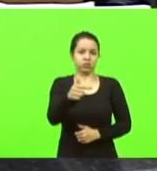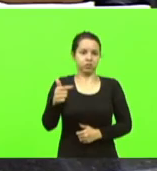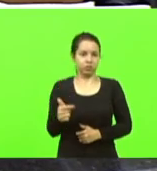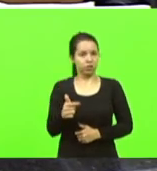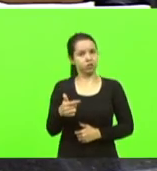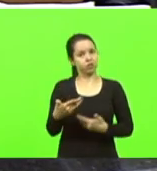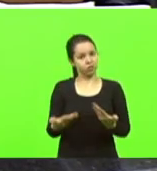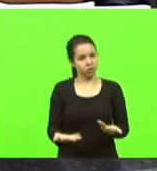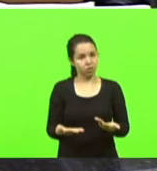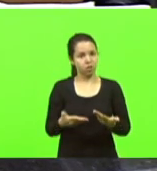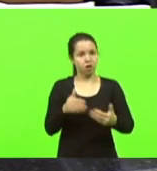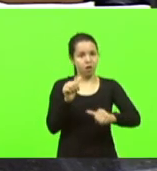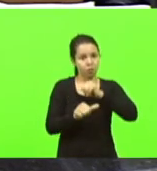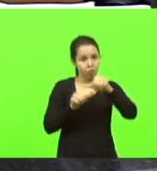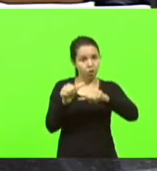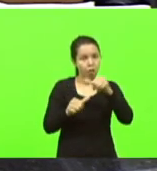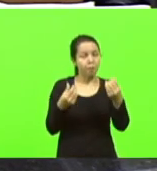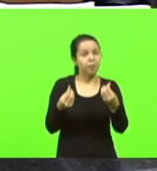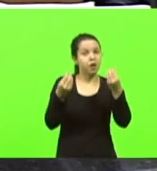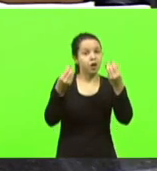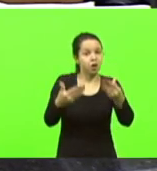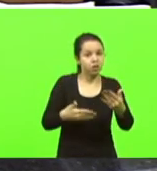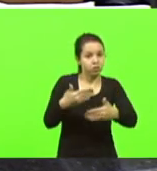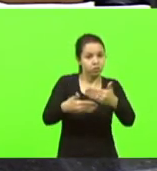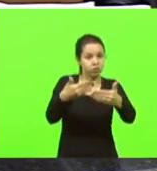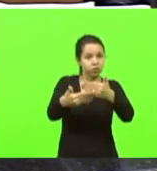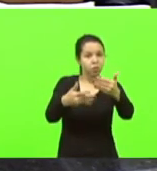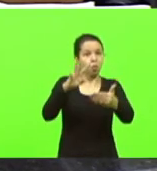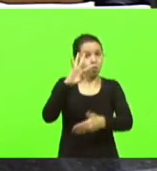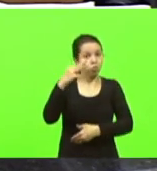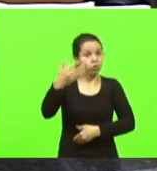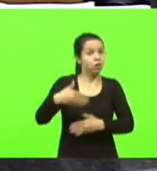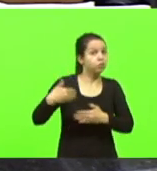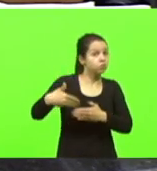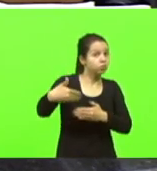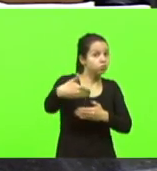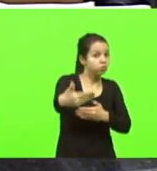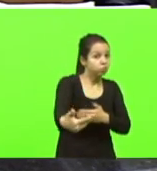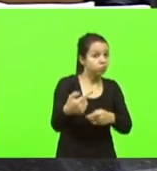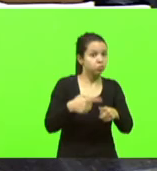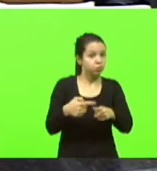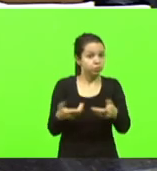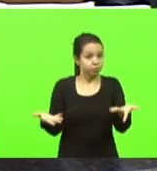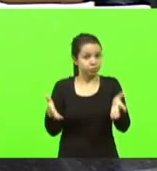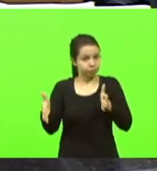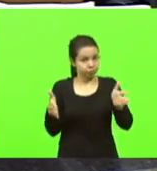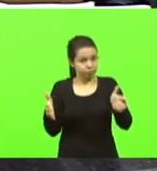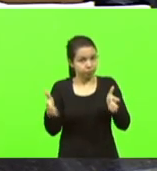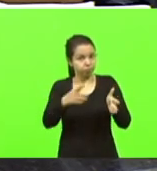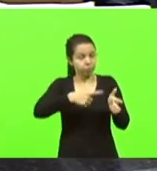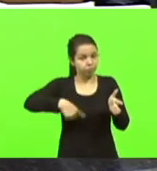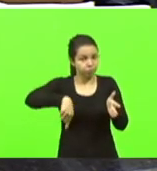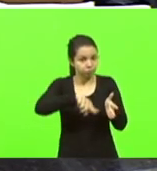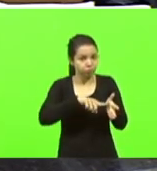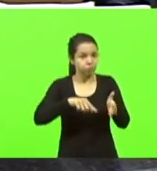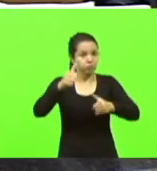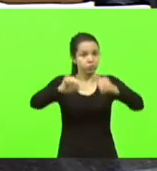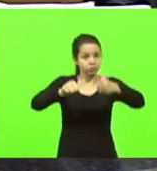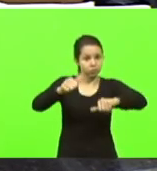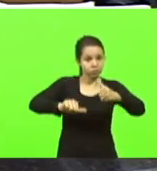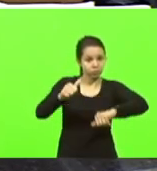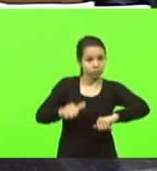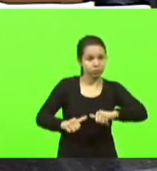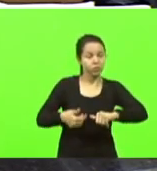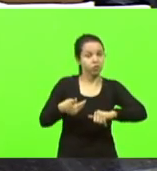vai forma ela ela é para surtir resultado ao longo do tempo porque nesse momento com o que nós estamos aqui analisando